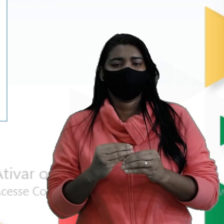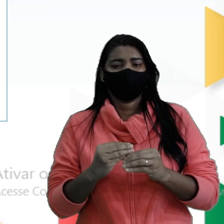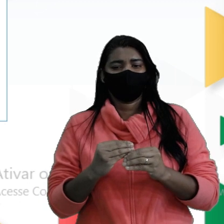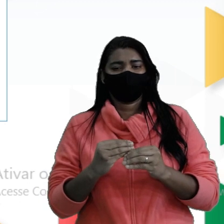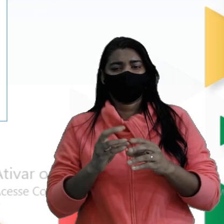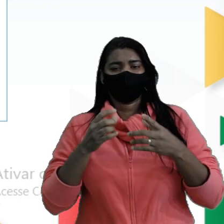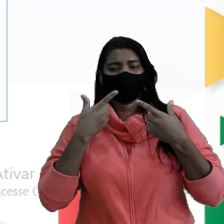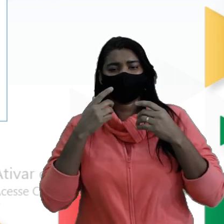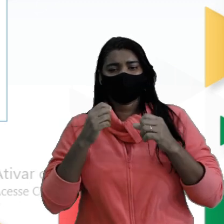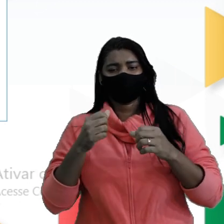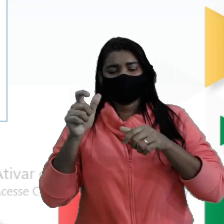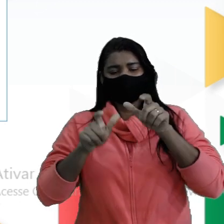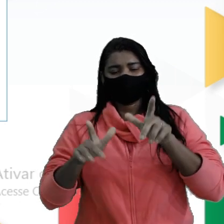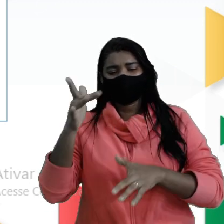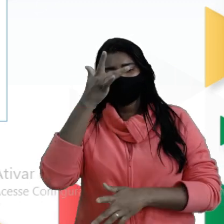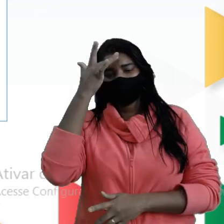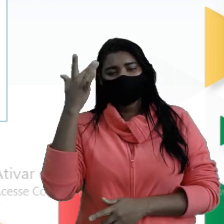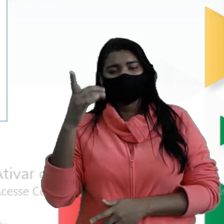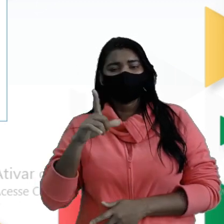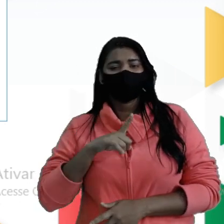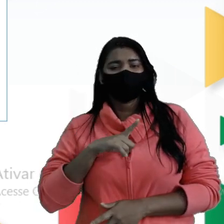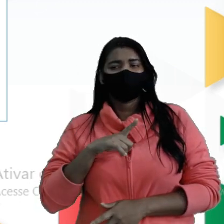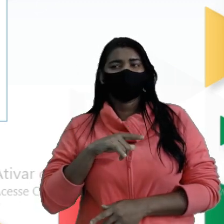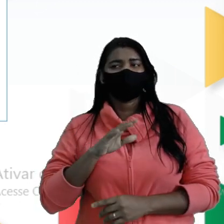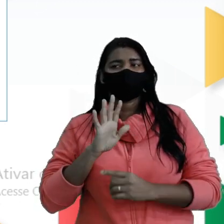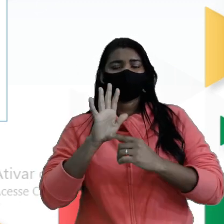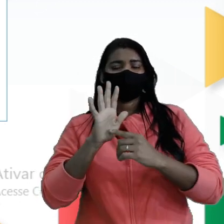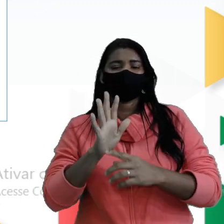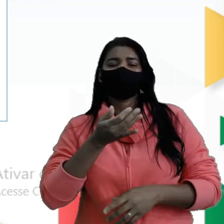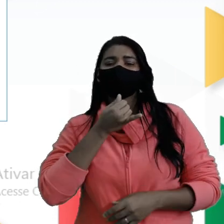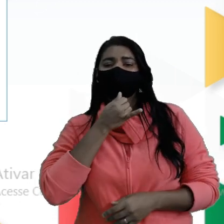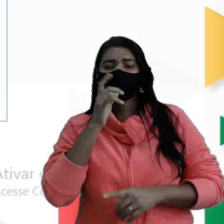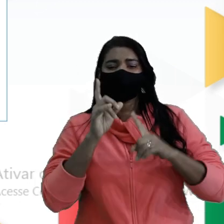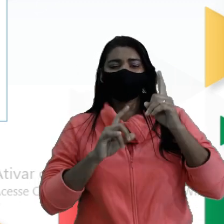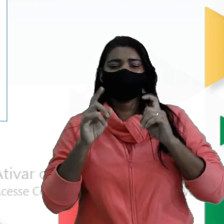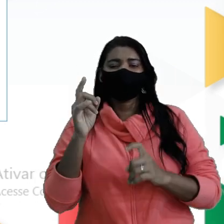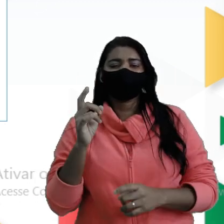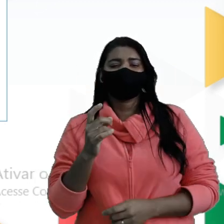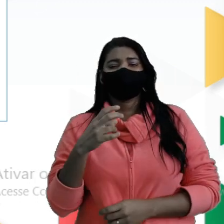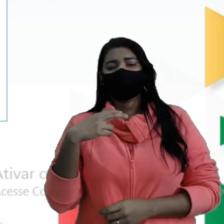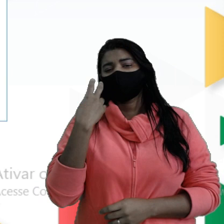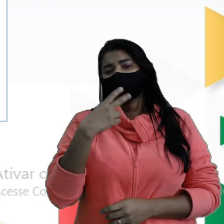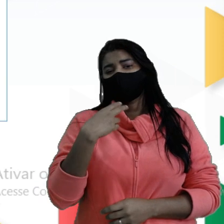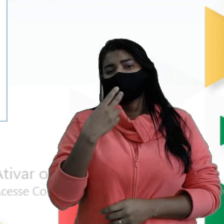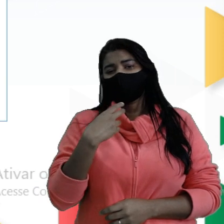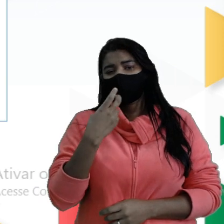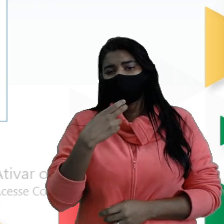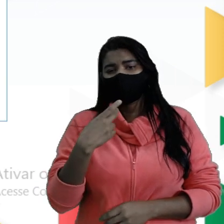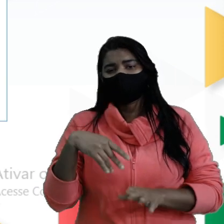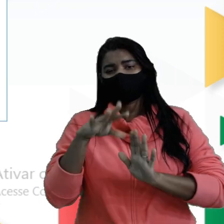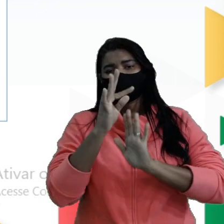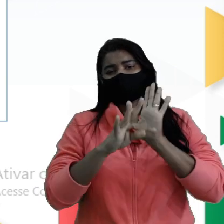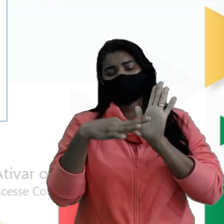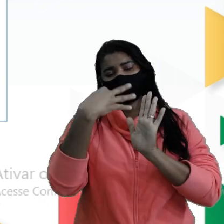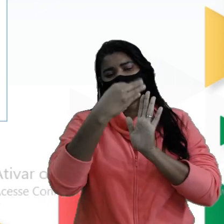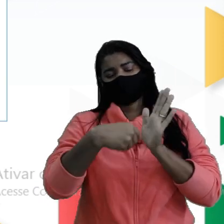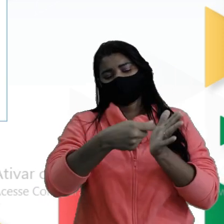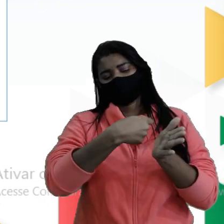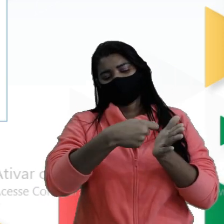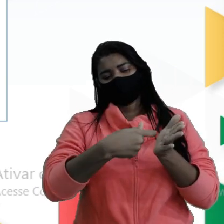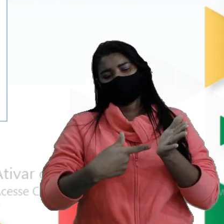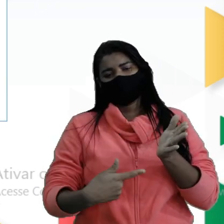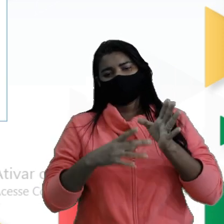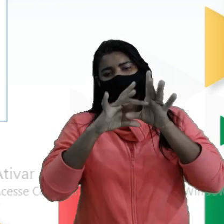idioma que as pessoas têm à disposição para expressar-se oralmente ou por textos escritos. em